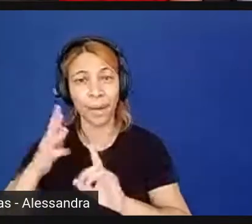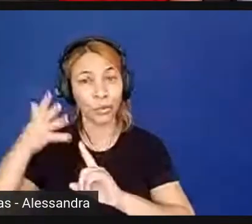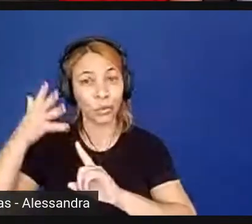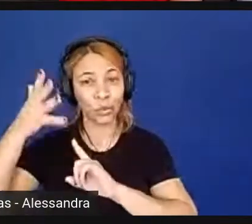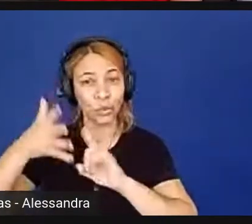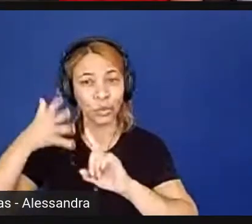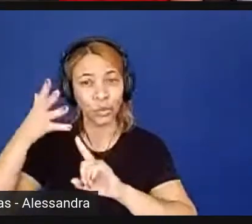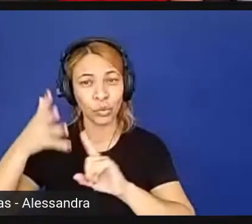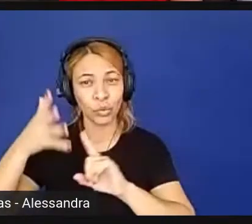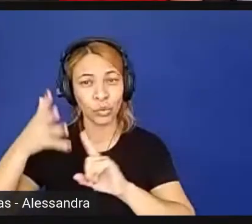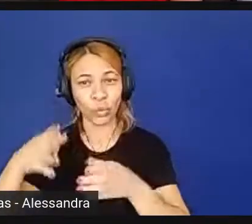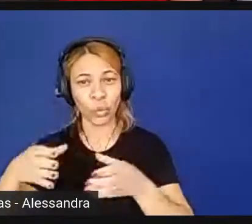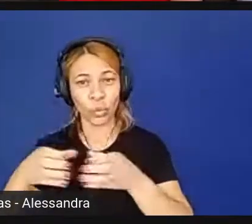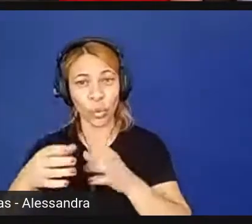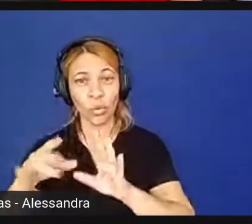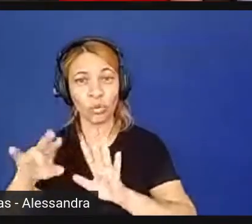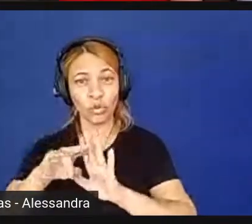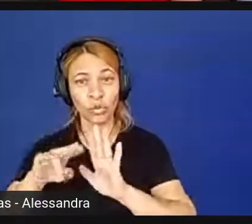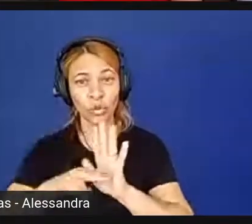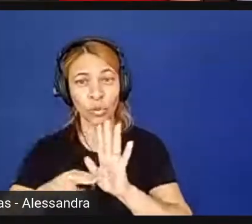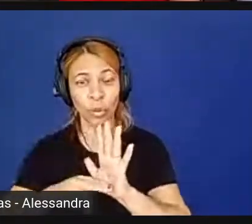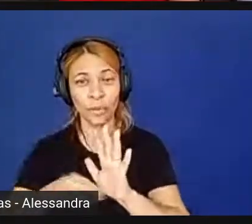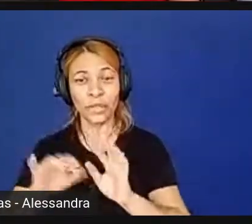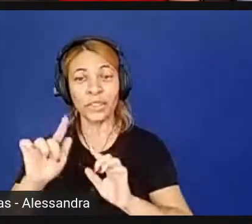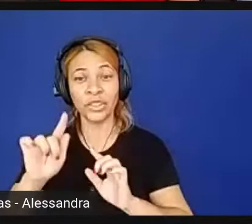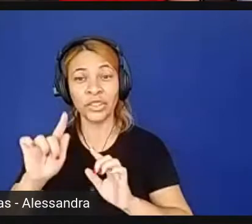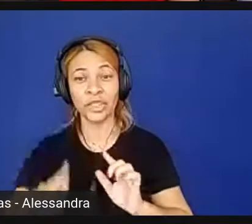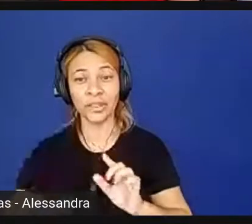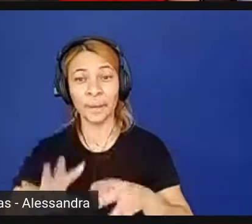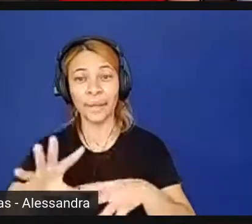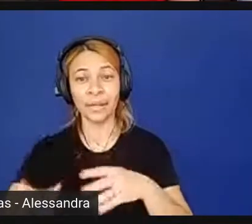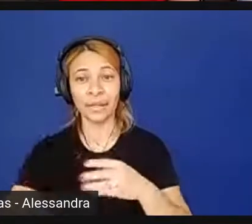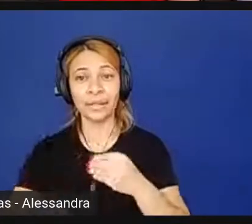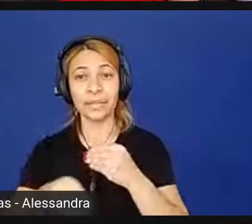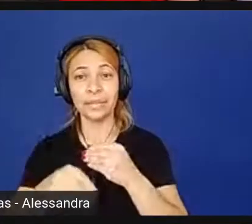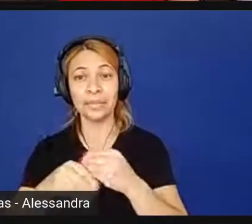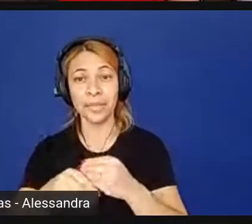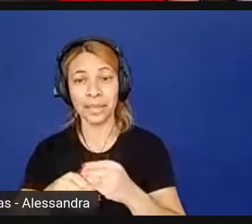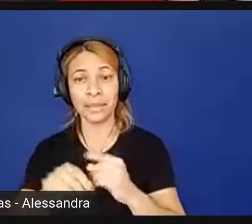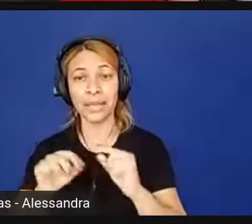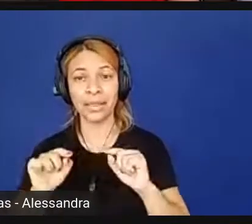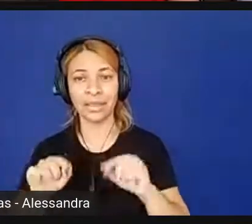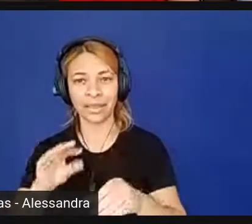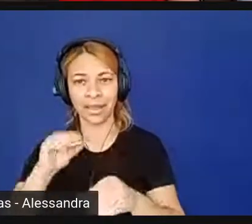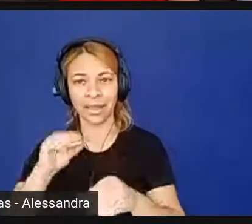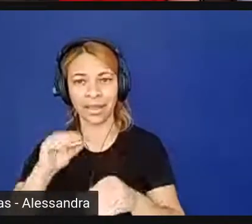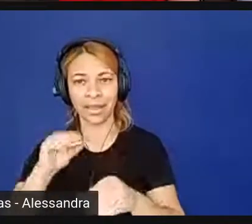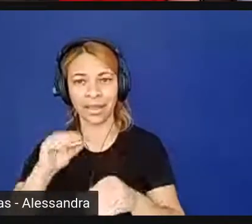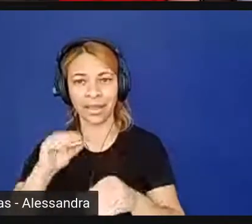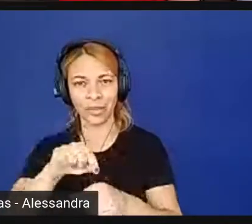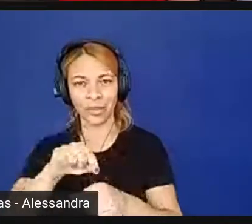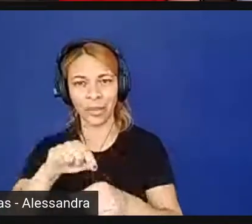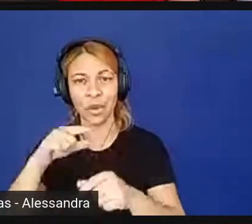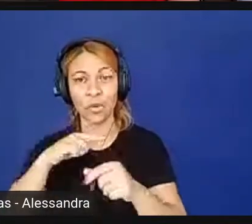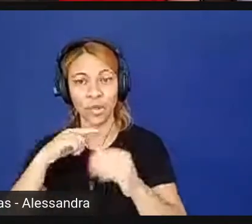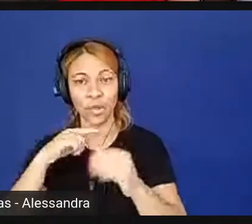discurso jurídico, é um discurso de gestão da gente implementar isso. Então, eu posso ter conformidade no sentido